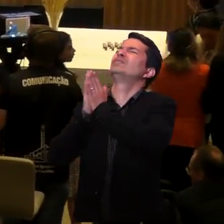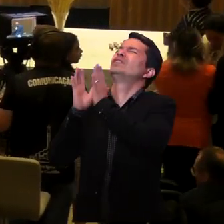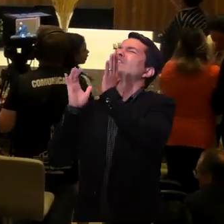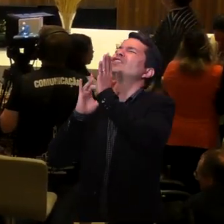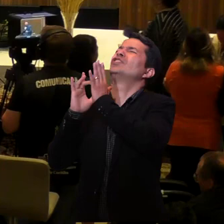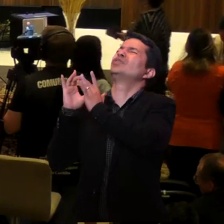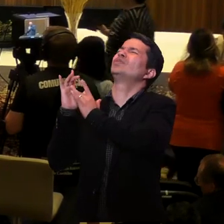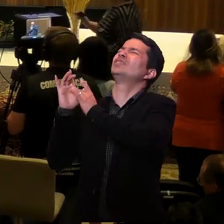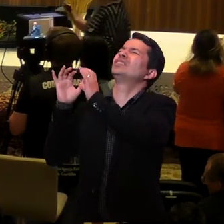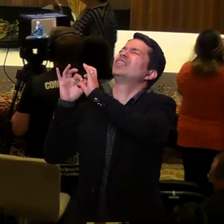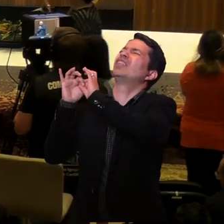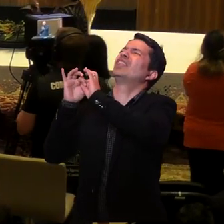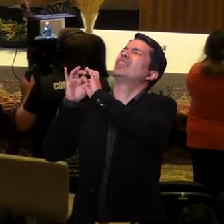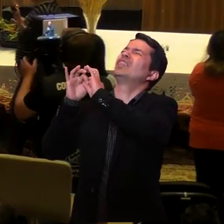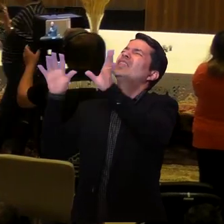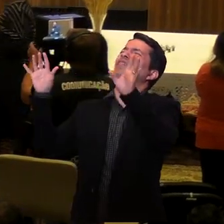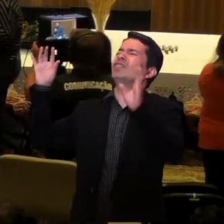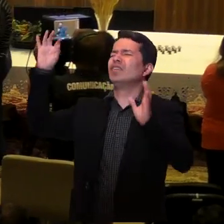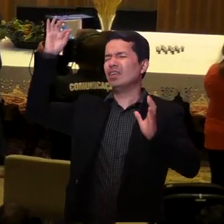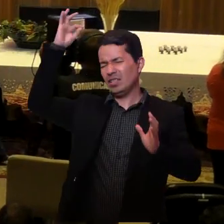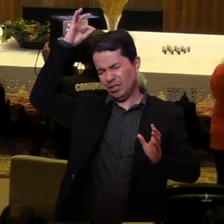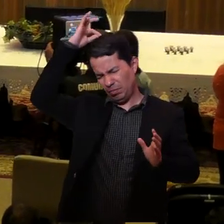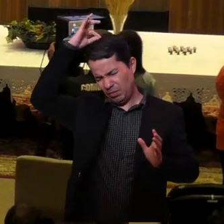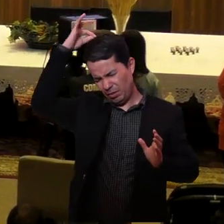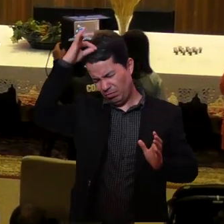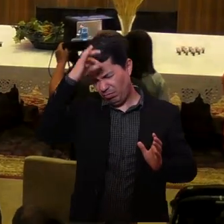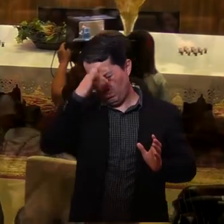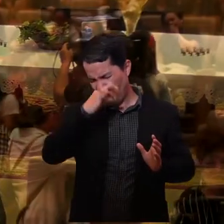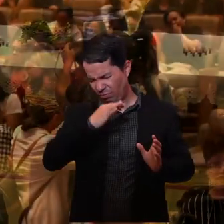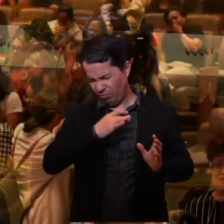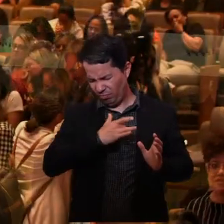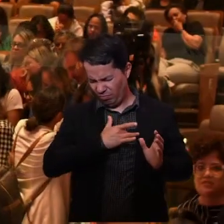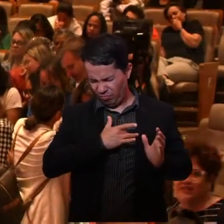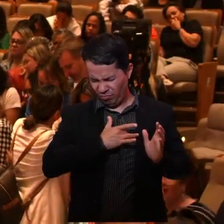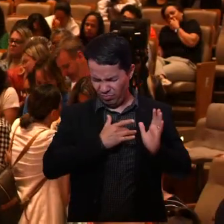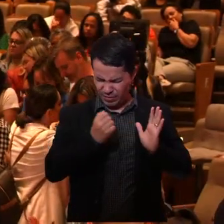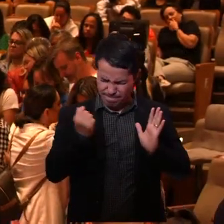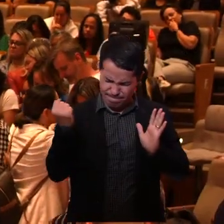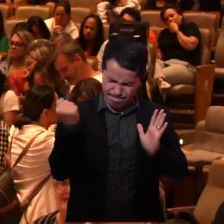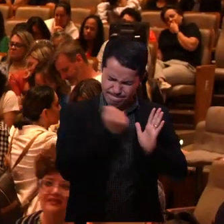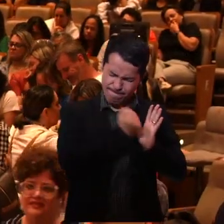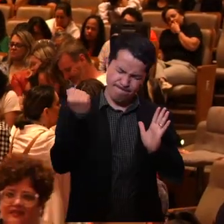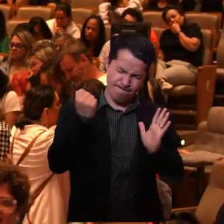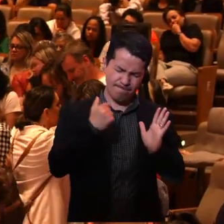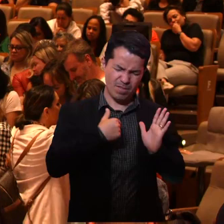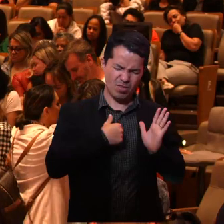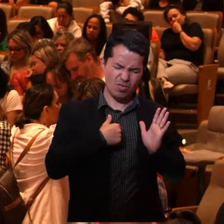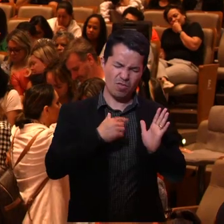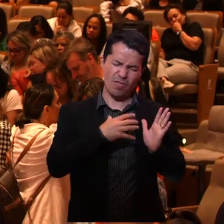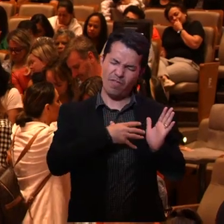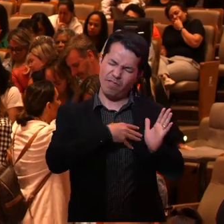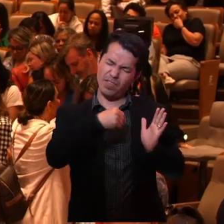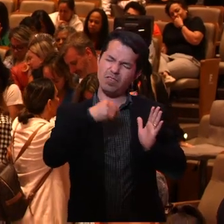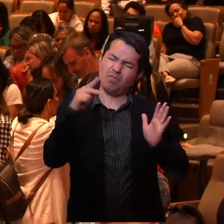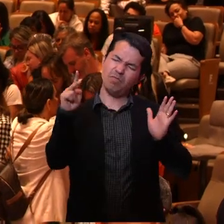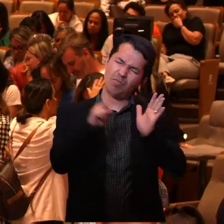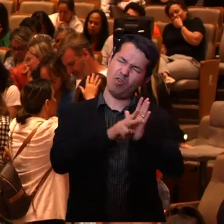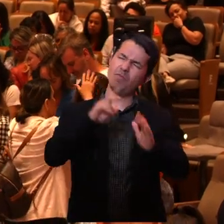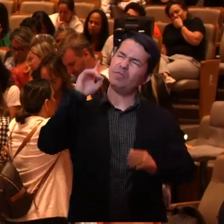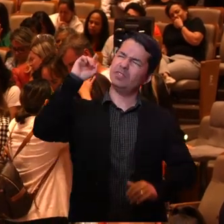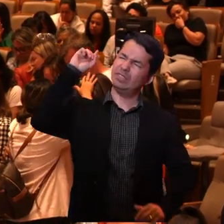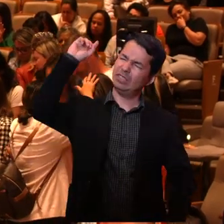coração. Eu quero o capacete da salvação. Eu quero a certeza de Deus na minha vida.